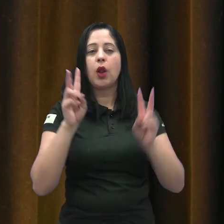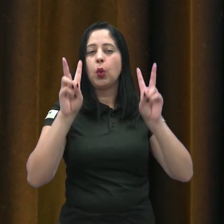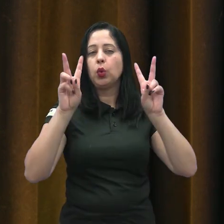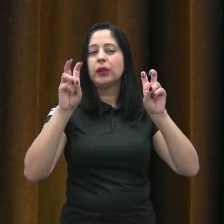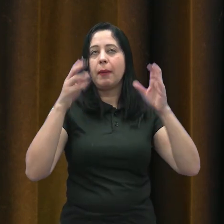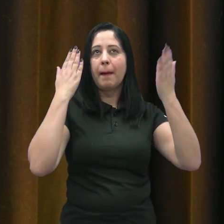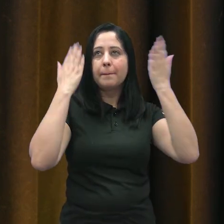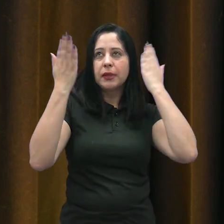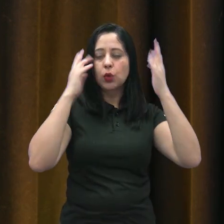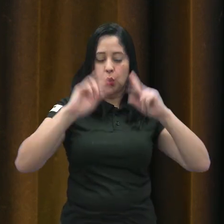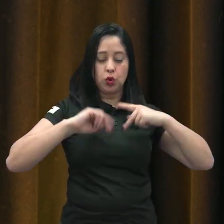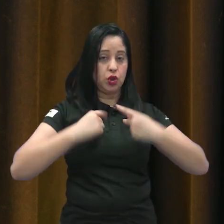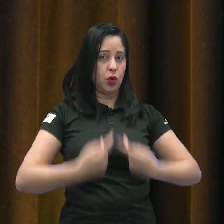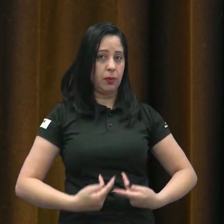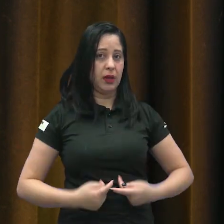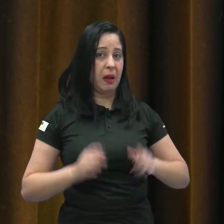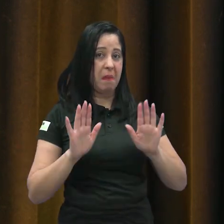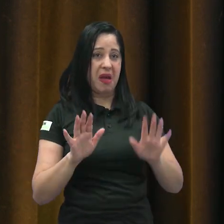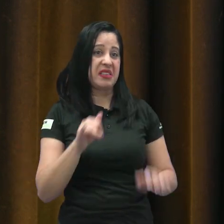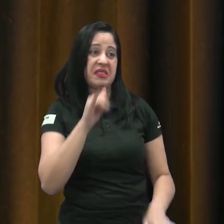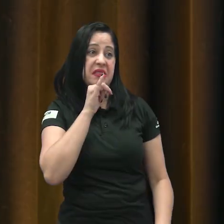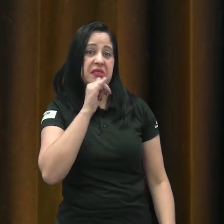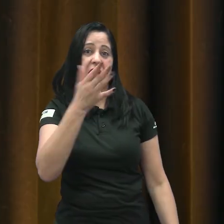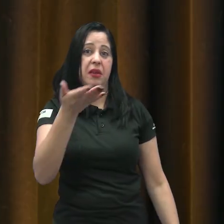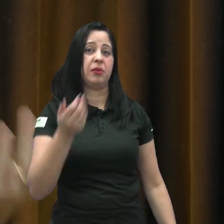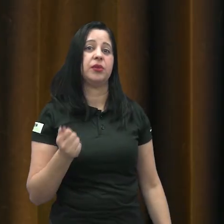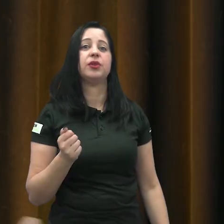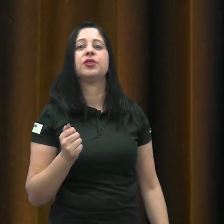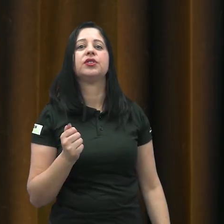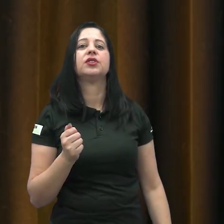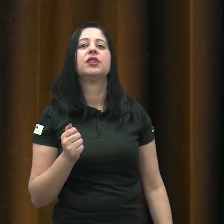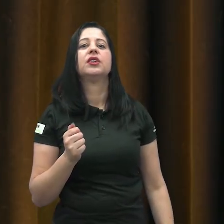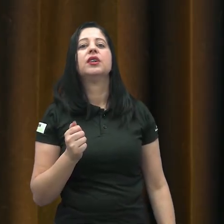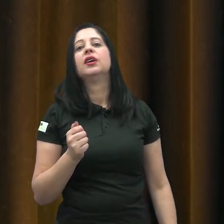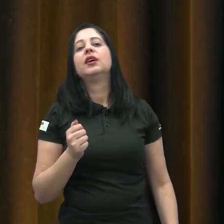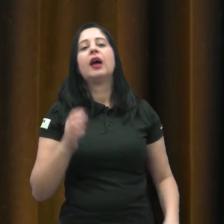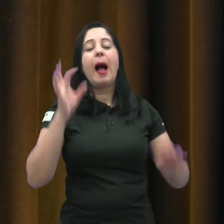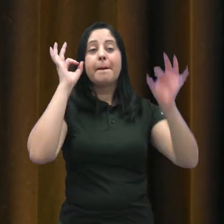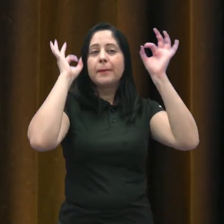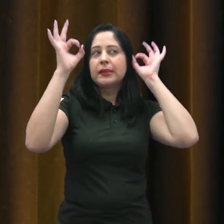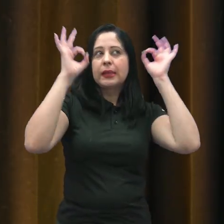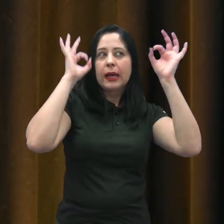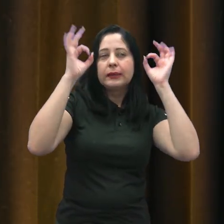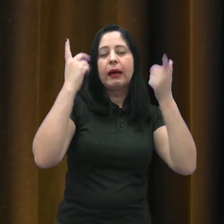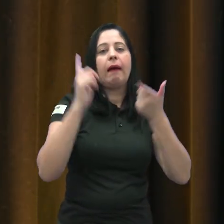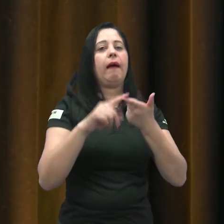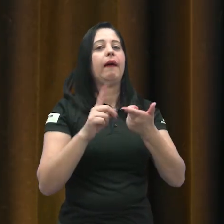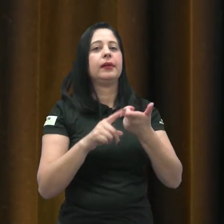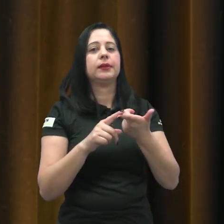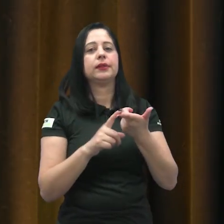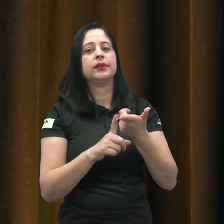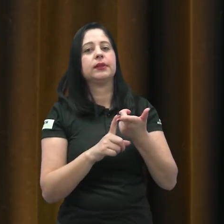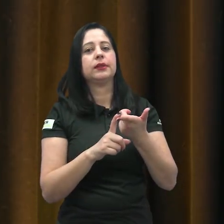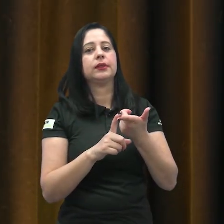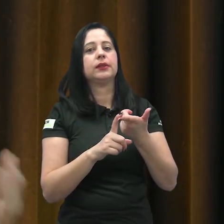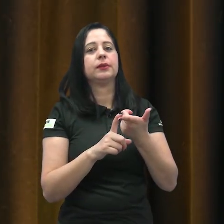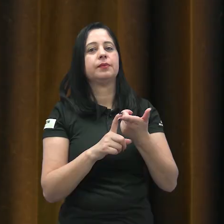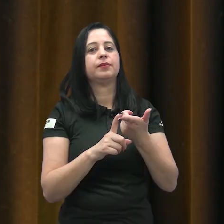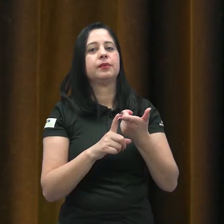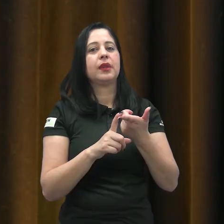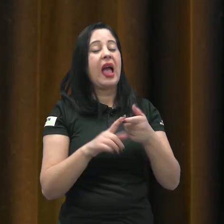Mas em todas as outras linhas, quando você pensa numa atenção flutuante da psicanálise, quando você pensa em todas